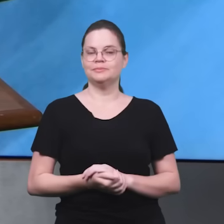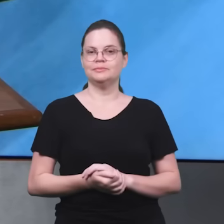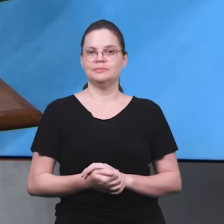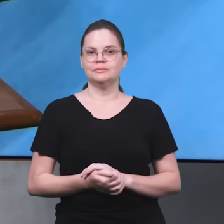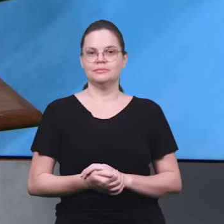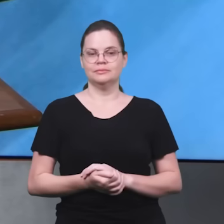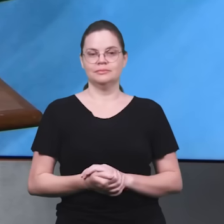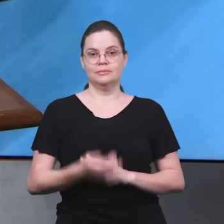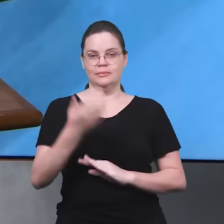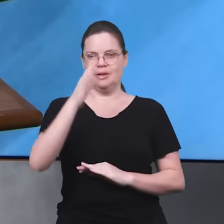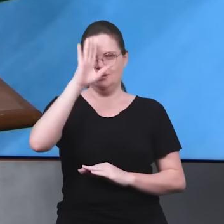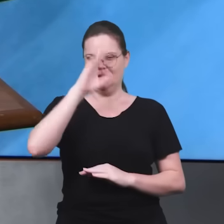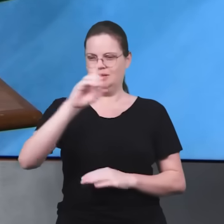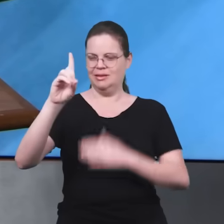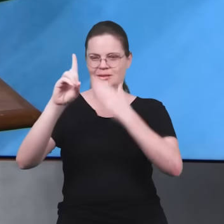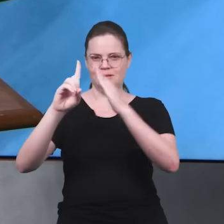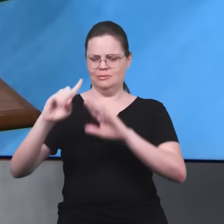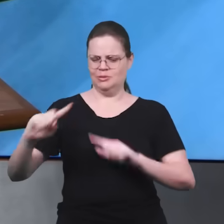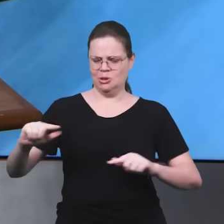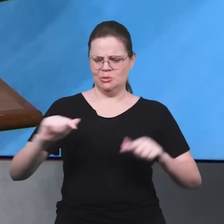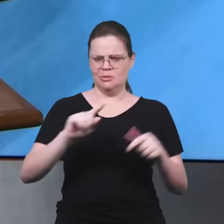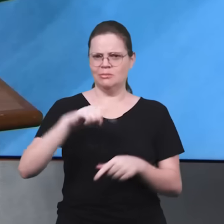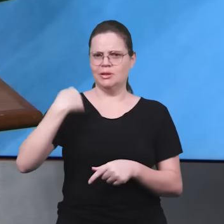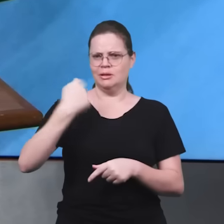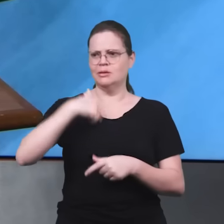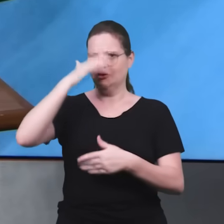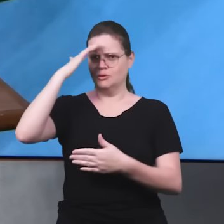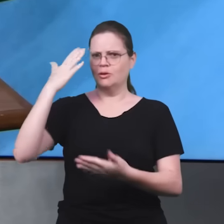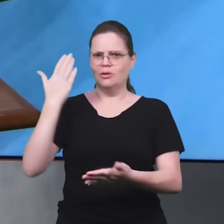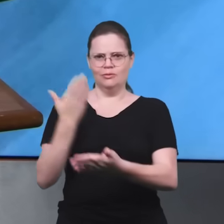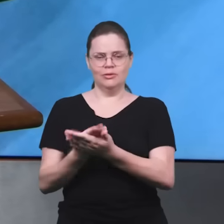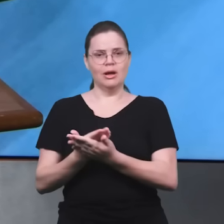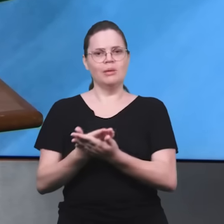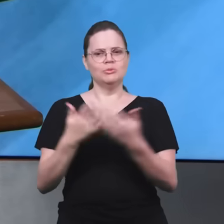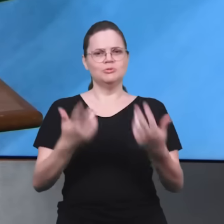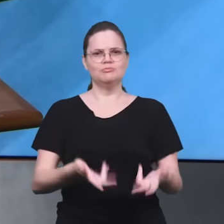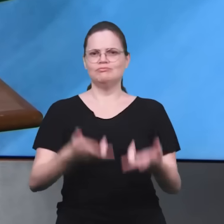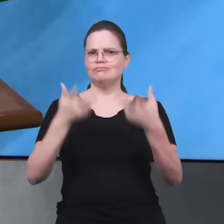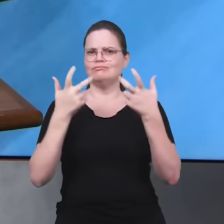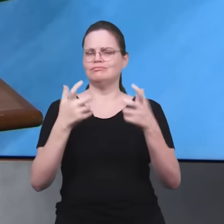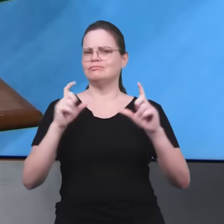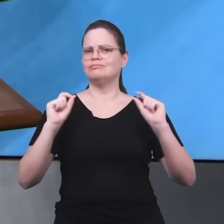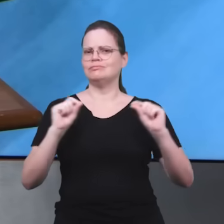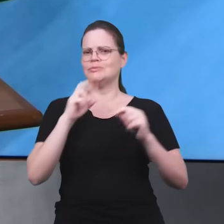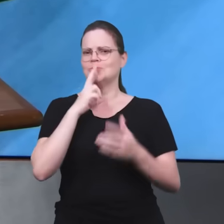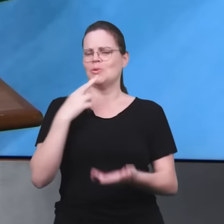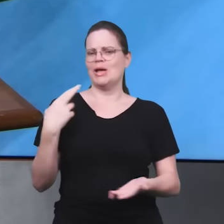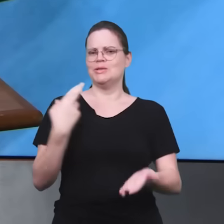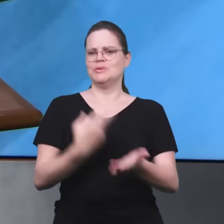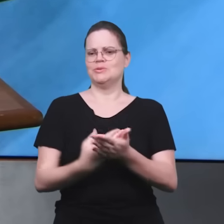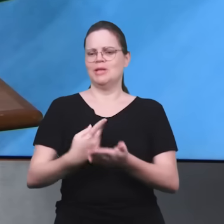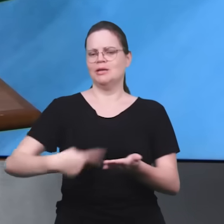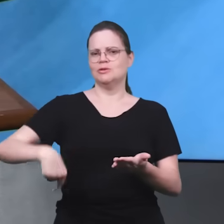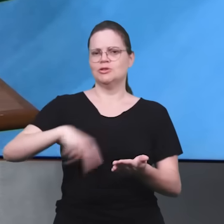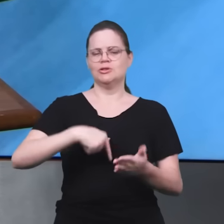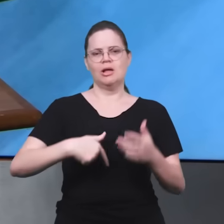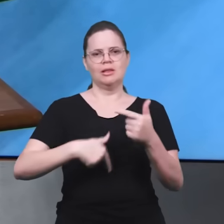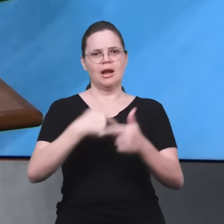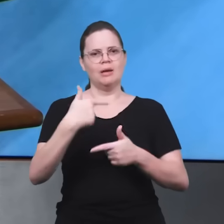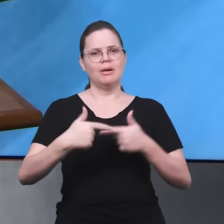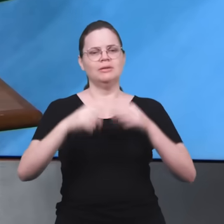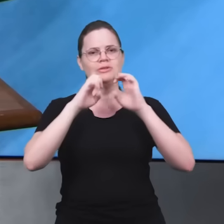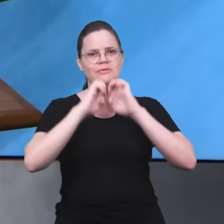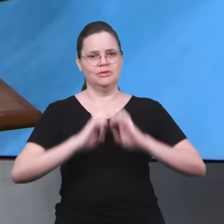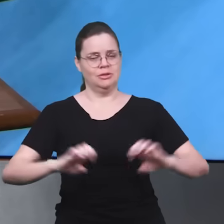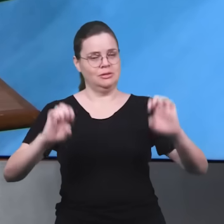confiamos na operação do Senhor e vemos o resultado do trabalho da evangelização, o trabalho do povo